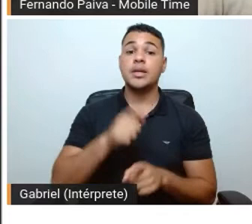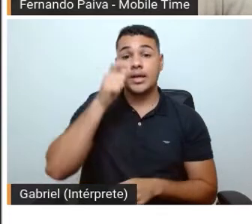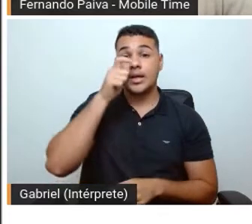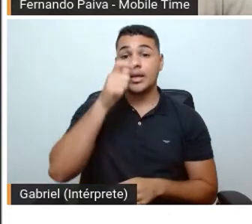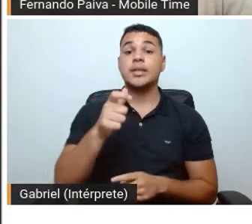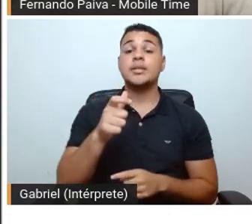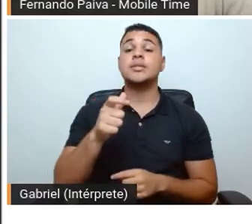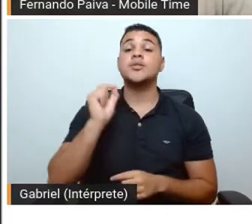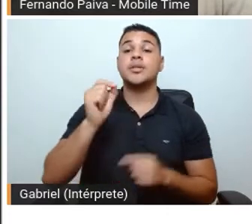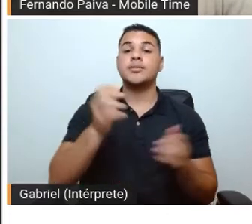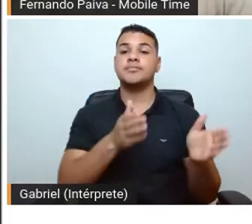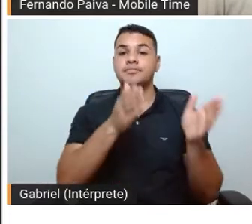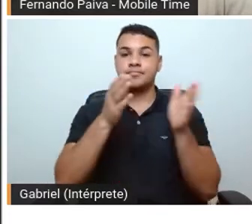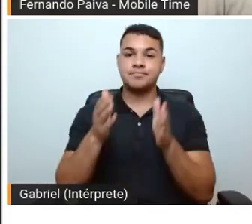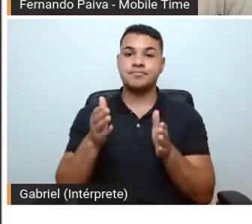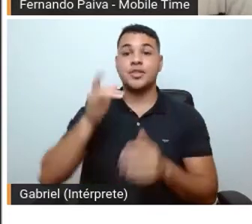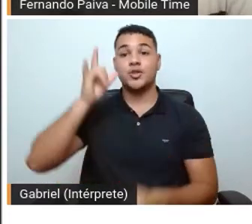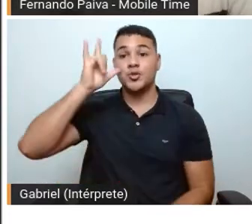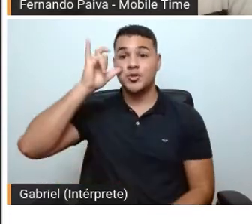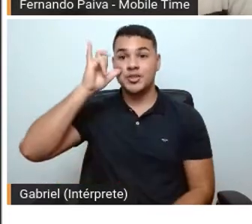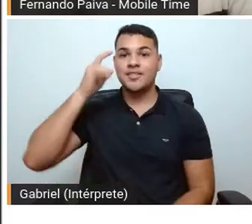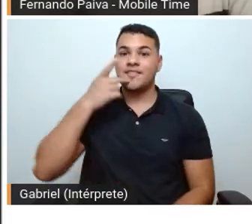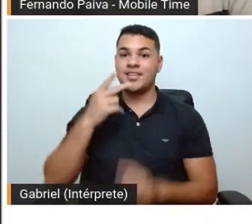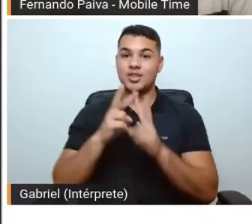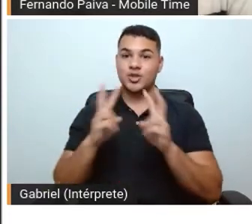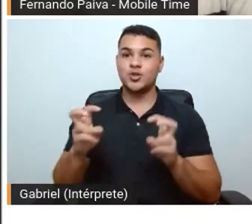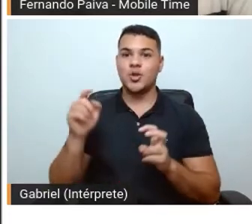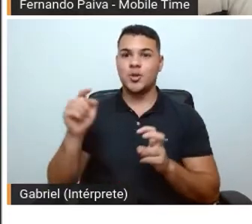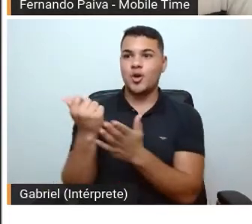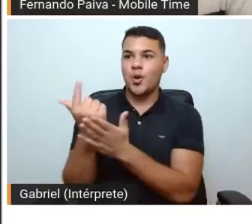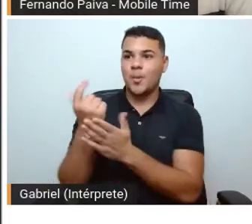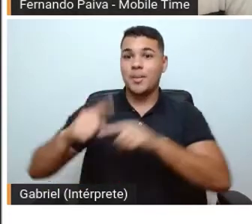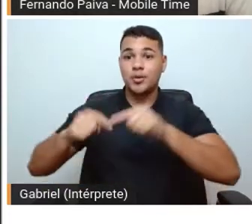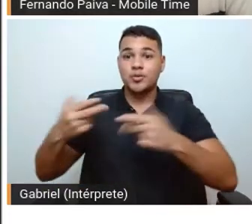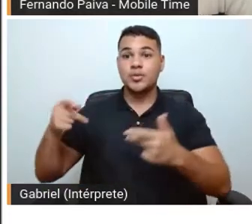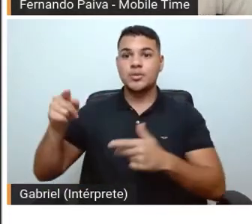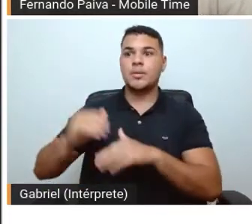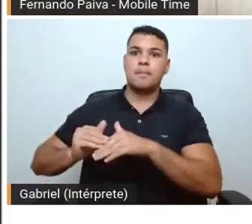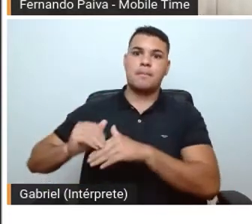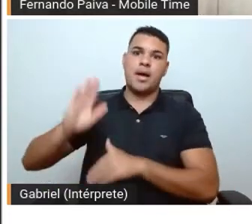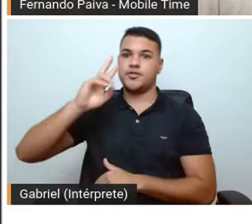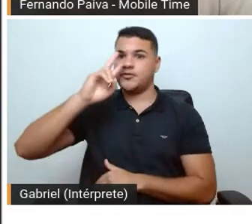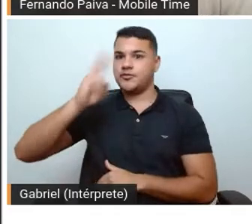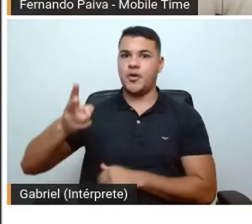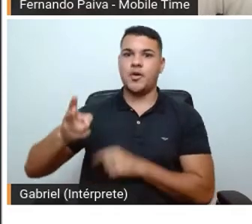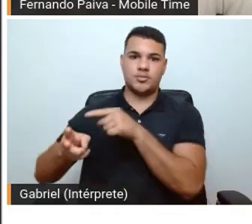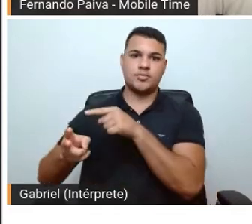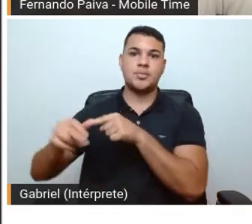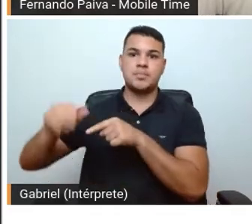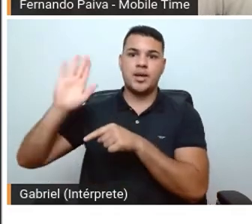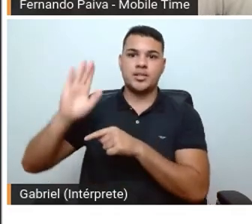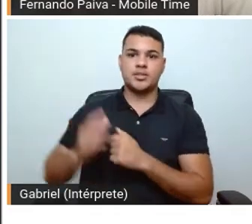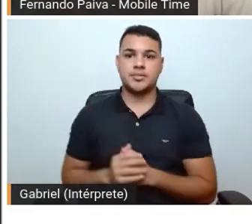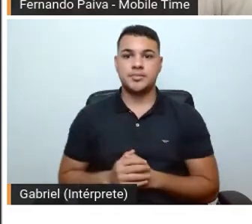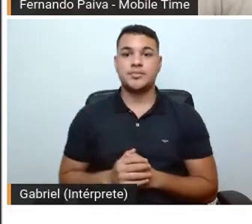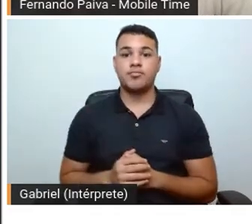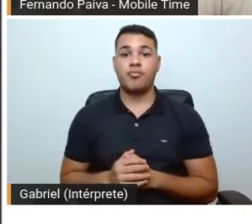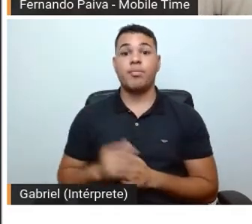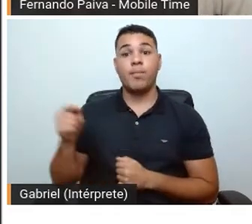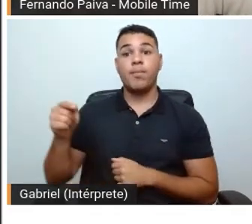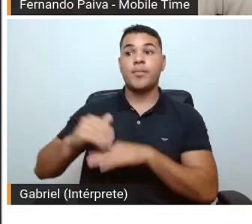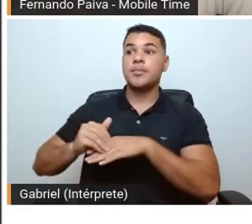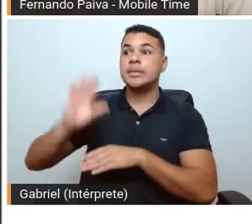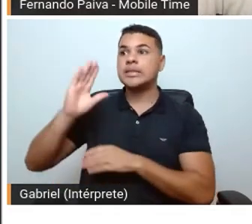por exemplo é que você fala em comprar produtos Instagram lidera em que esses quatro aplicativos que a gente monitorou isso é o que tem maior